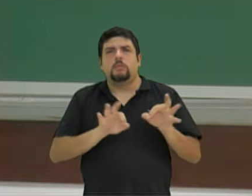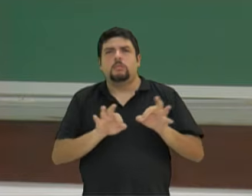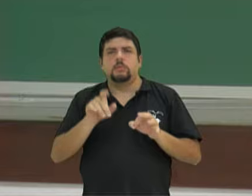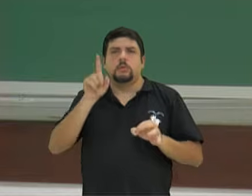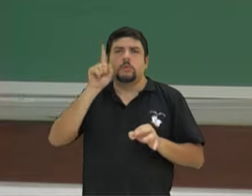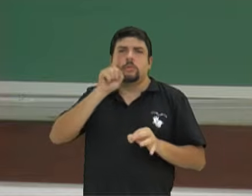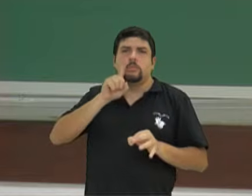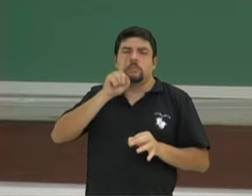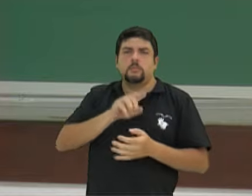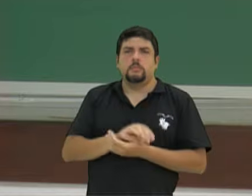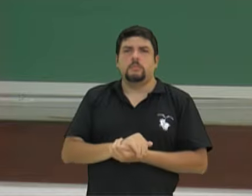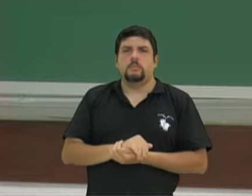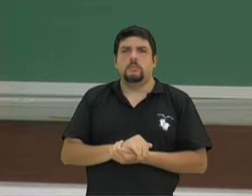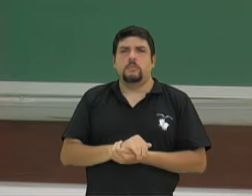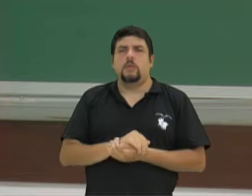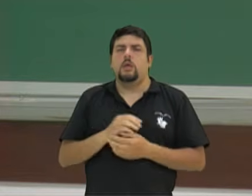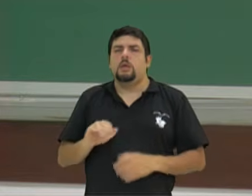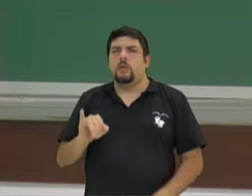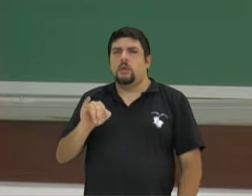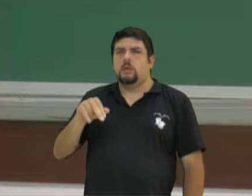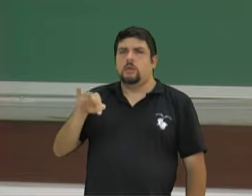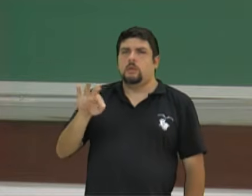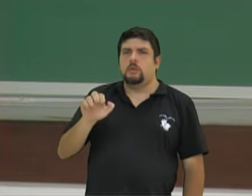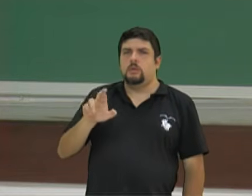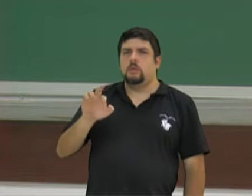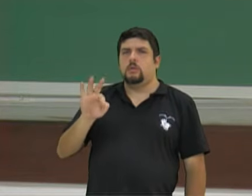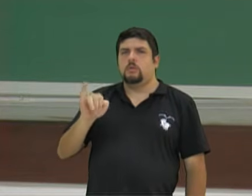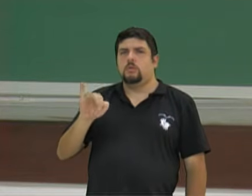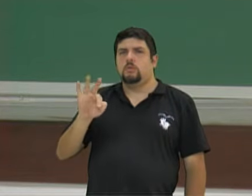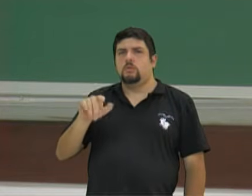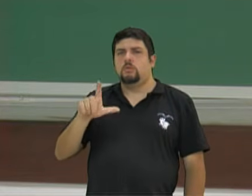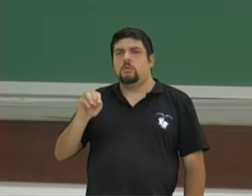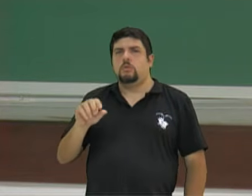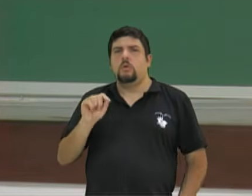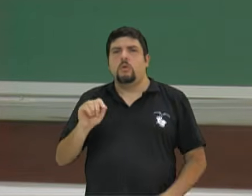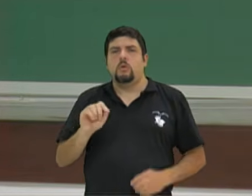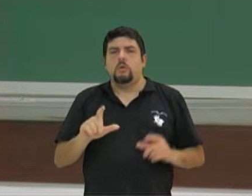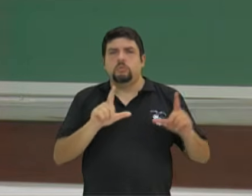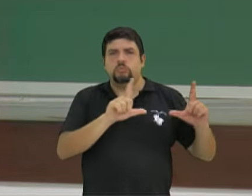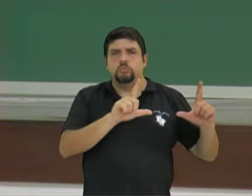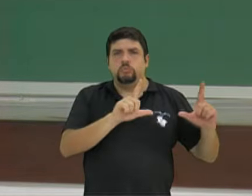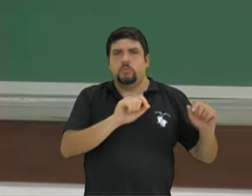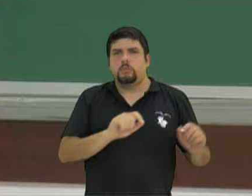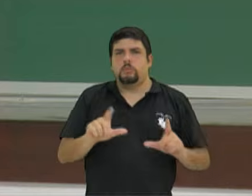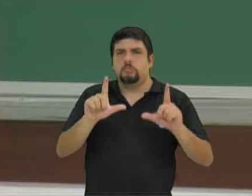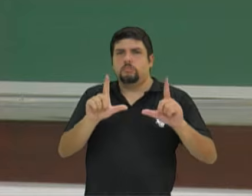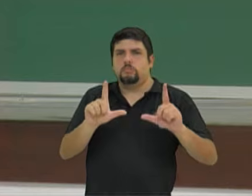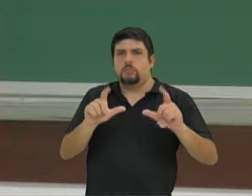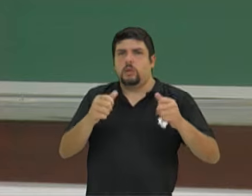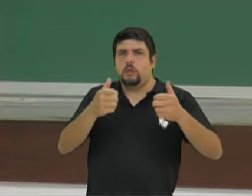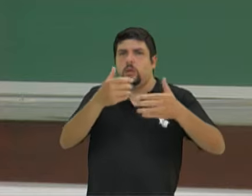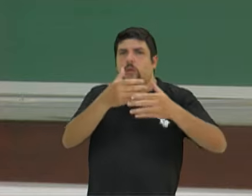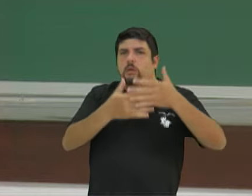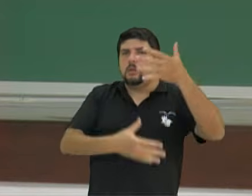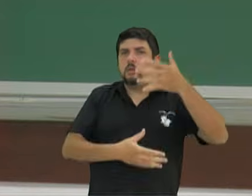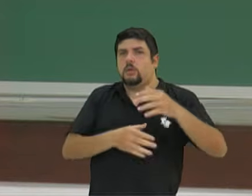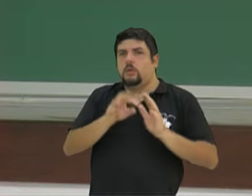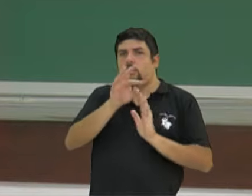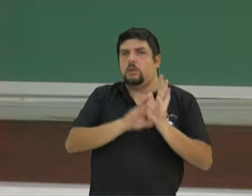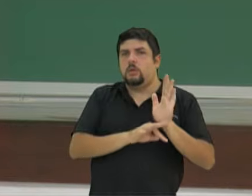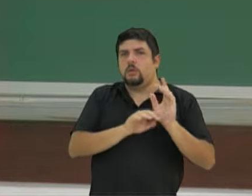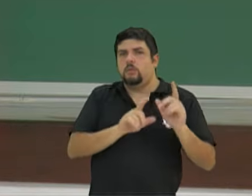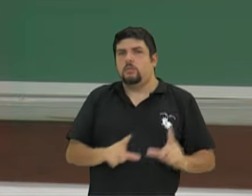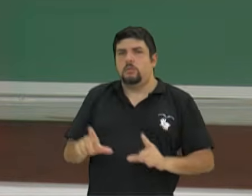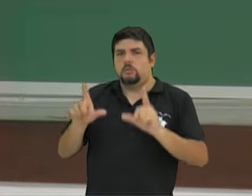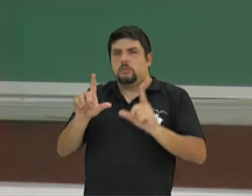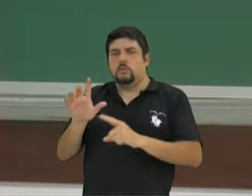Intertítulo é aquelas imagenzinhas que aparecem com texto escrito entre um filme e outro, que a gente já viu bastante desde a aula passada. E a criação